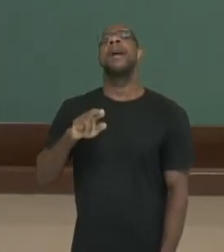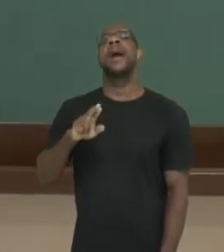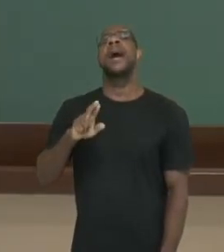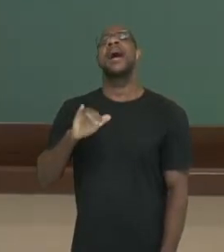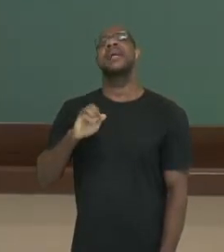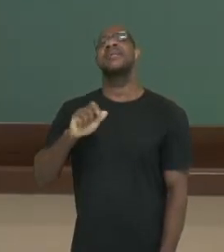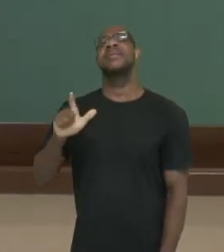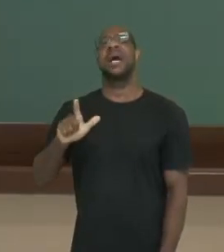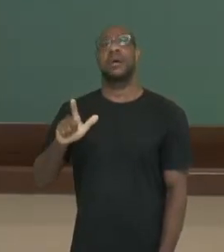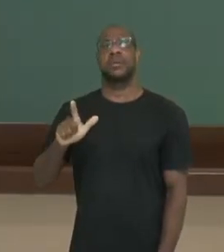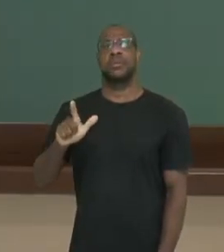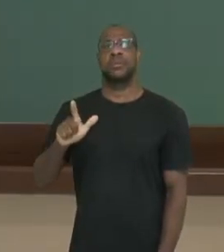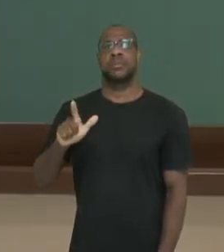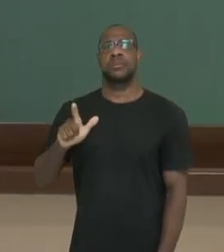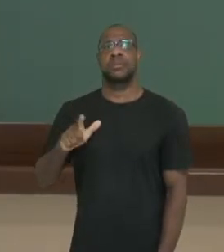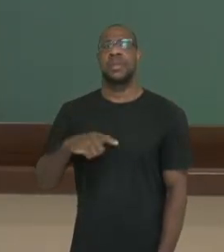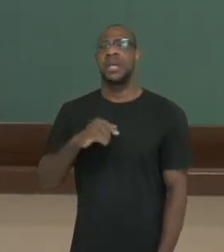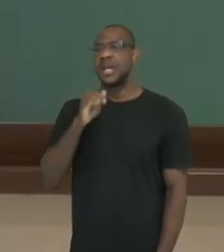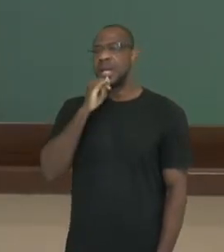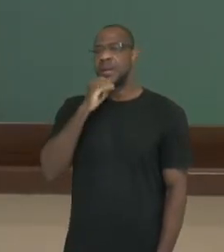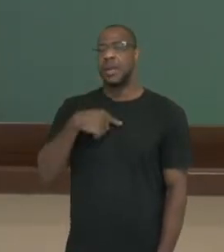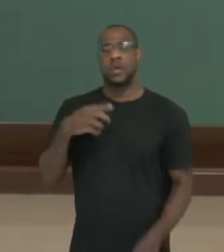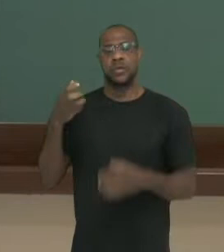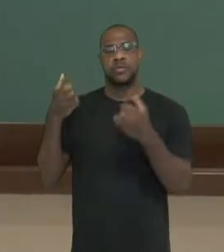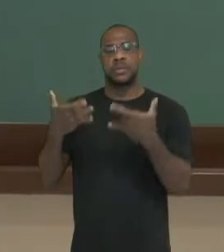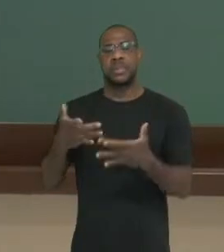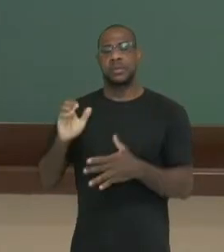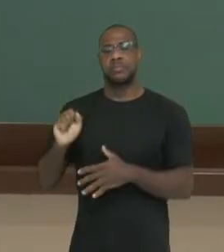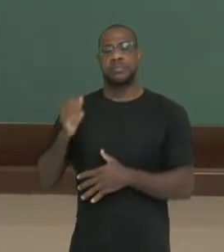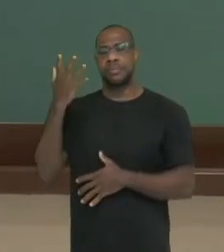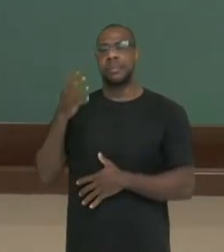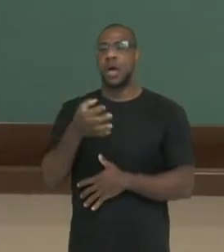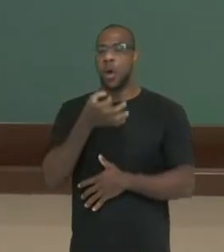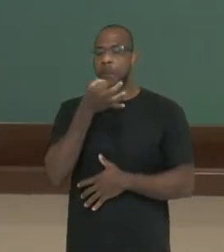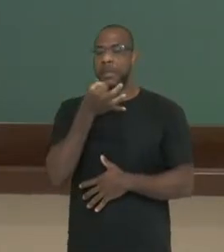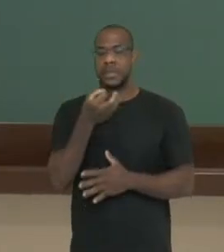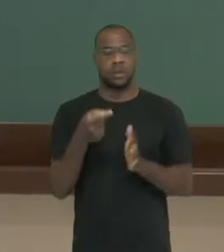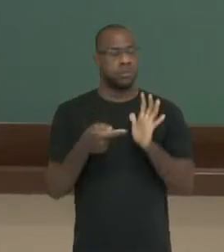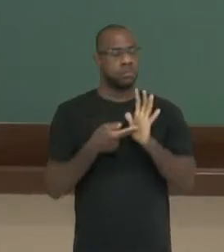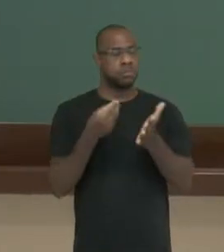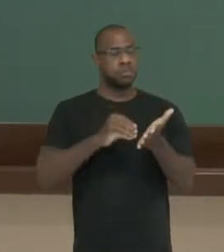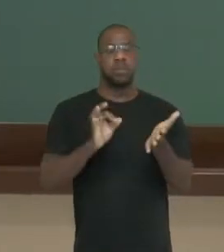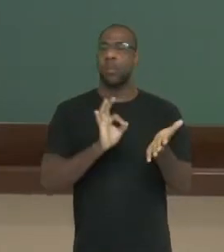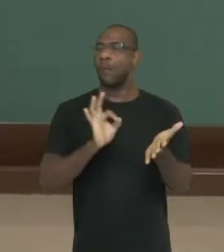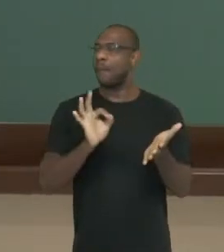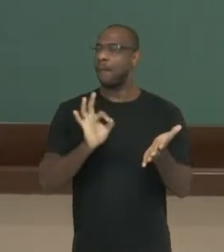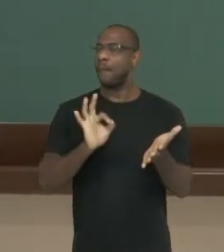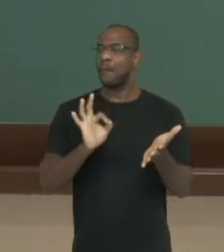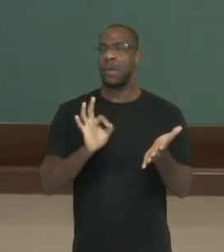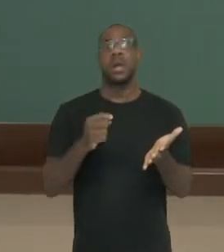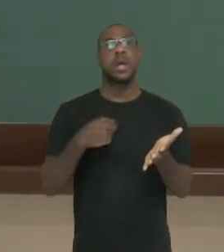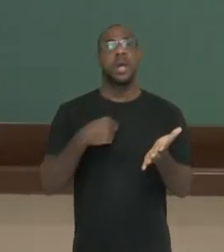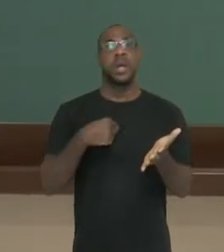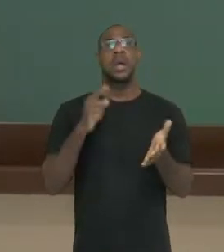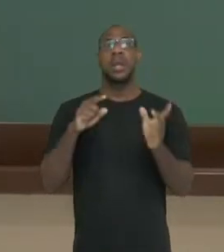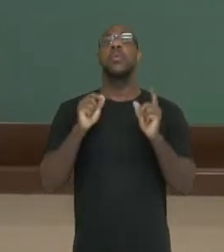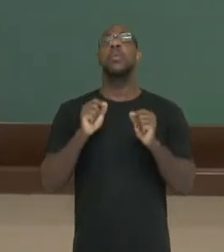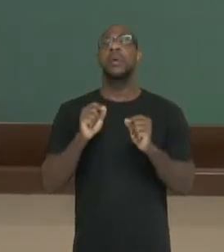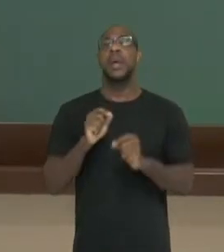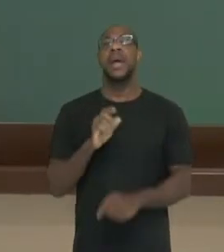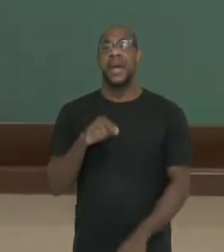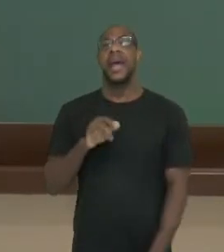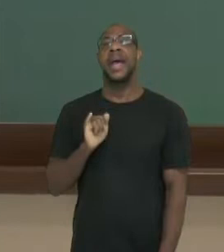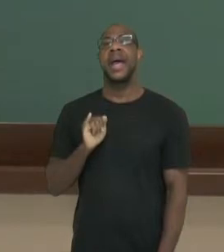eu simplesmente relato esse fato sem expressar a minha opinião, sem mostrar aquilo que eu penso, eu provavelmente estou